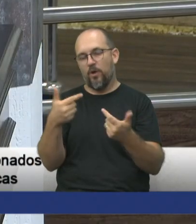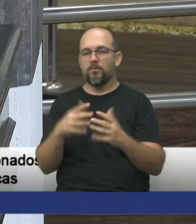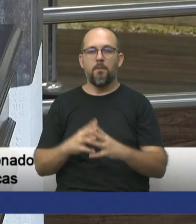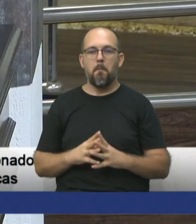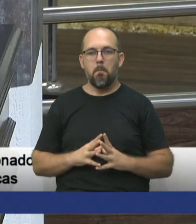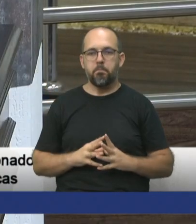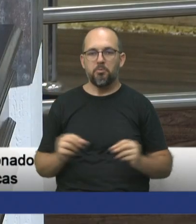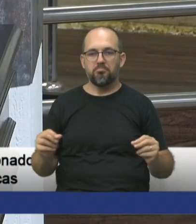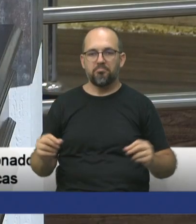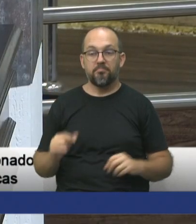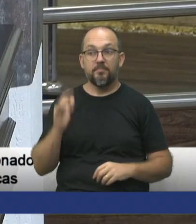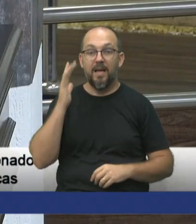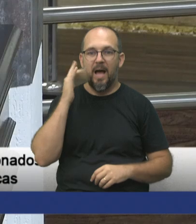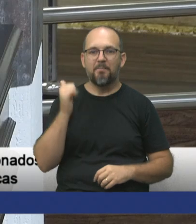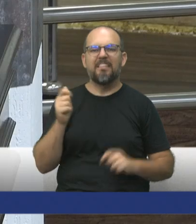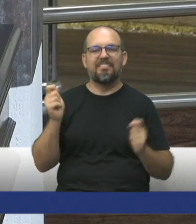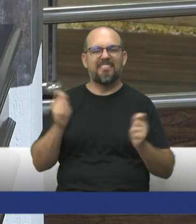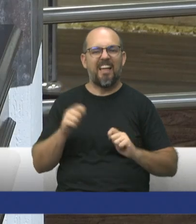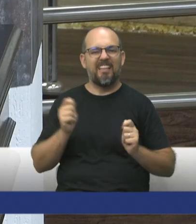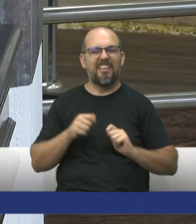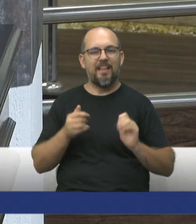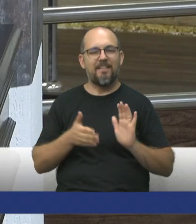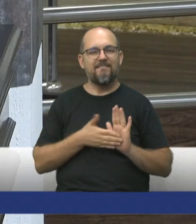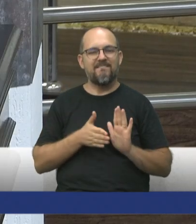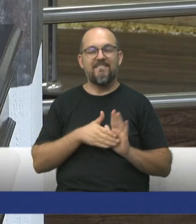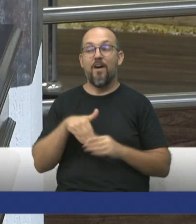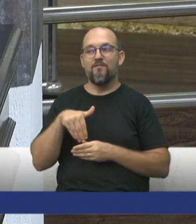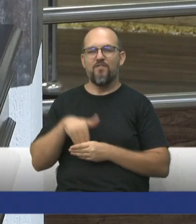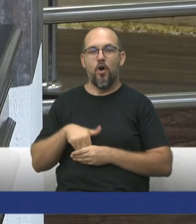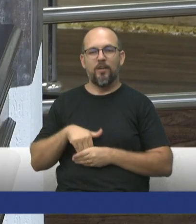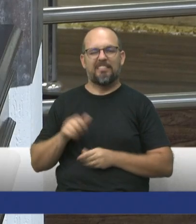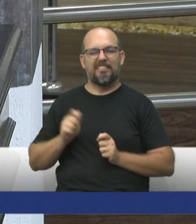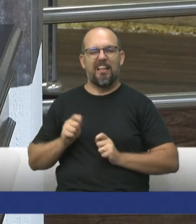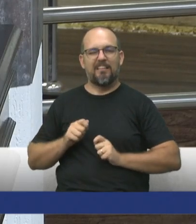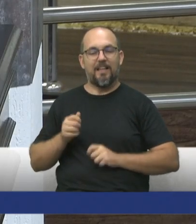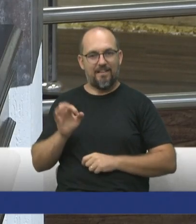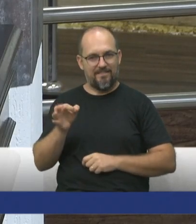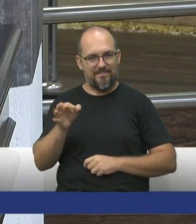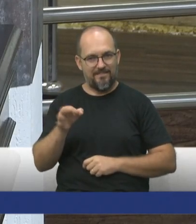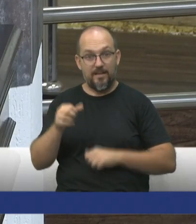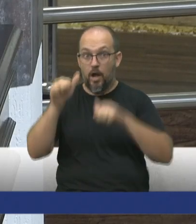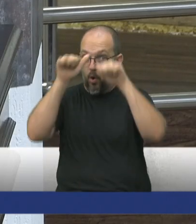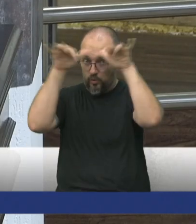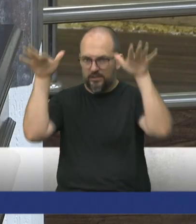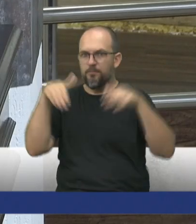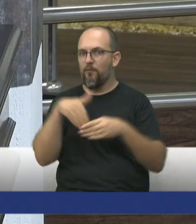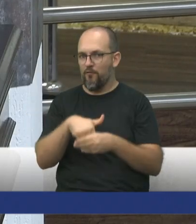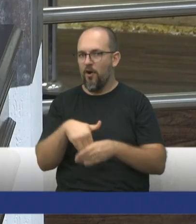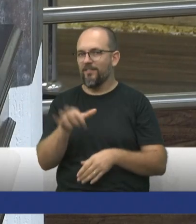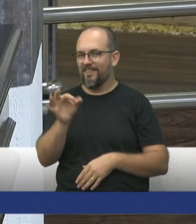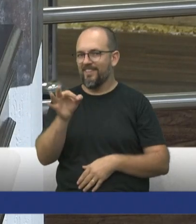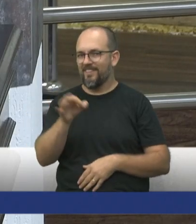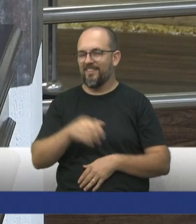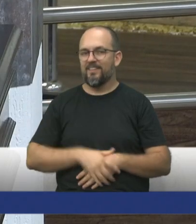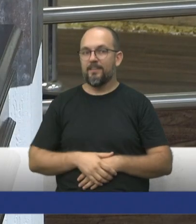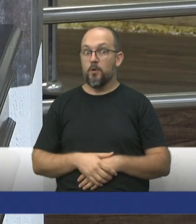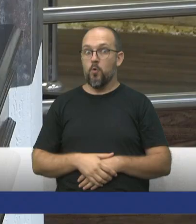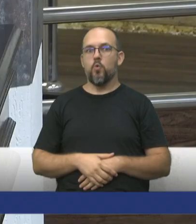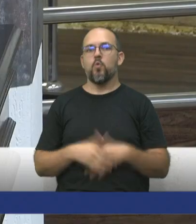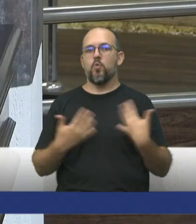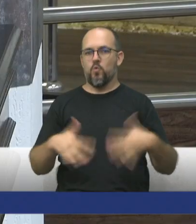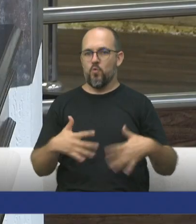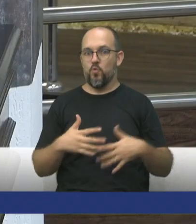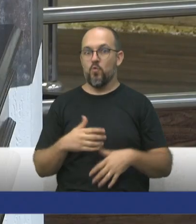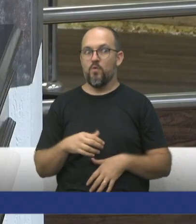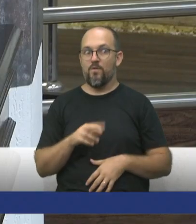autismo é uma pauta que dá votos, não é? O autismo dá votos, o autismo dá voz, o autismo